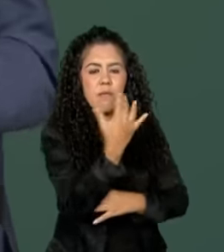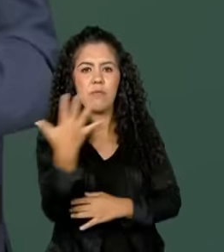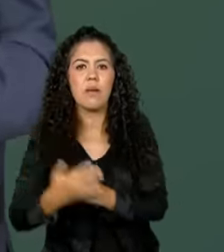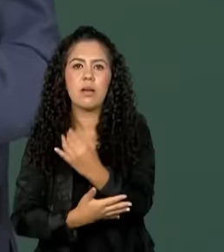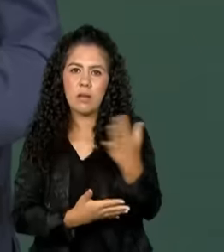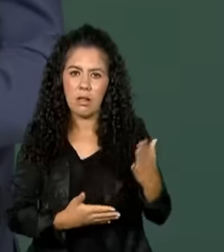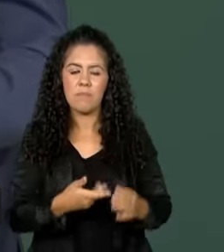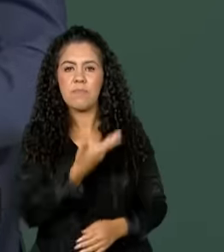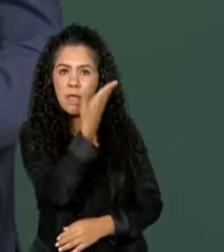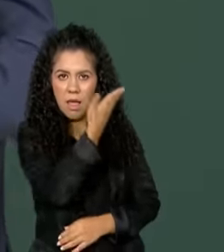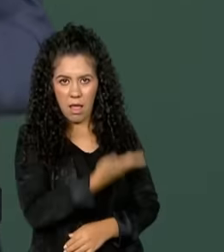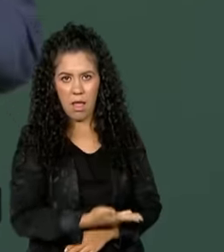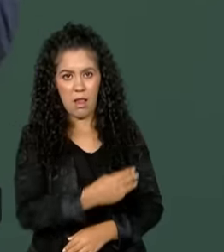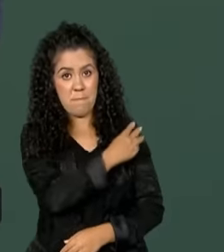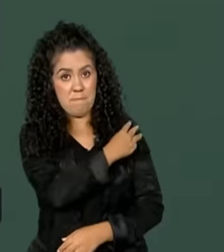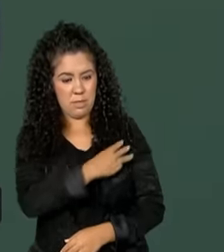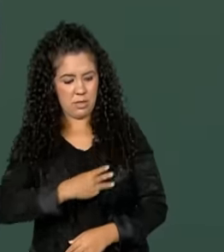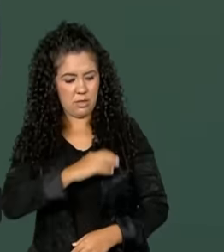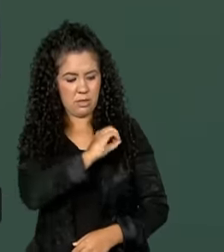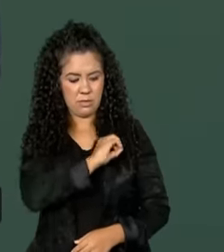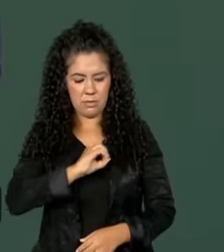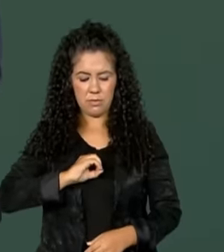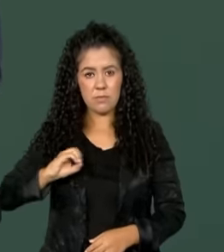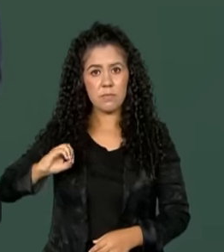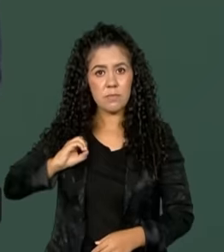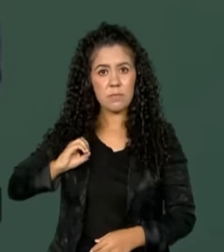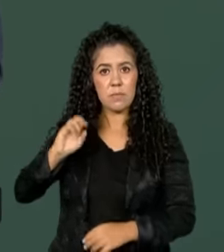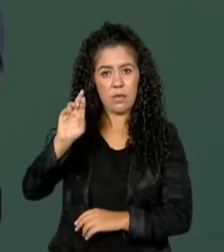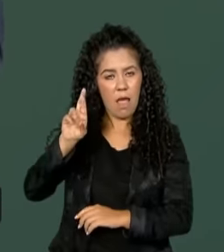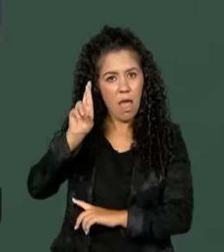ela, que é a responsável